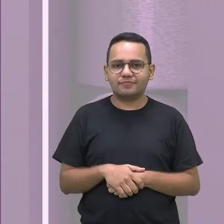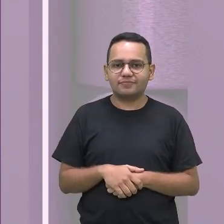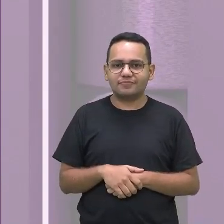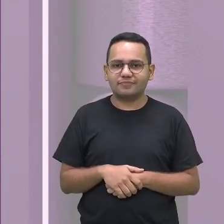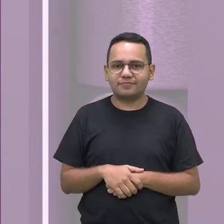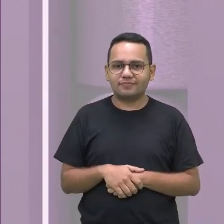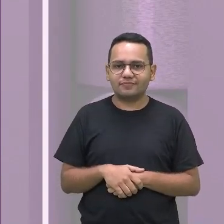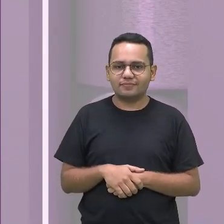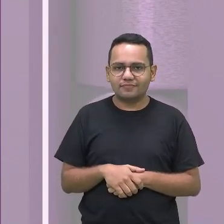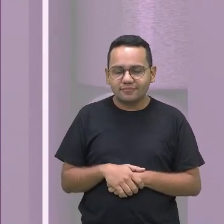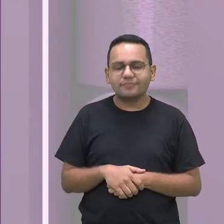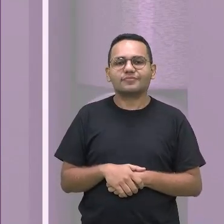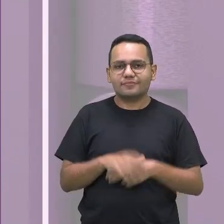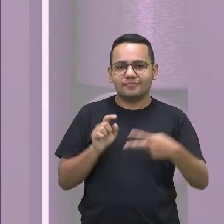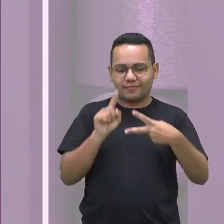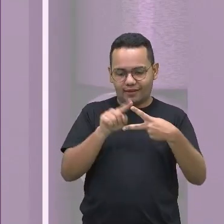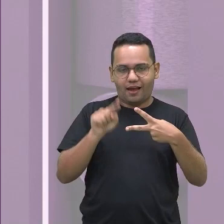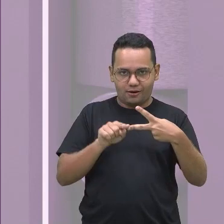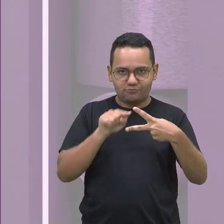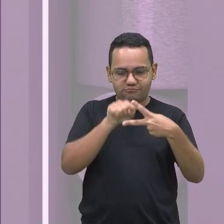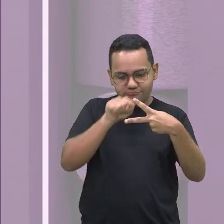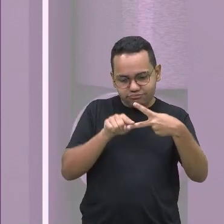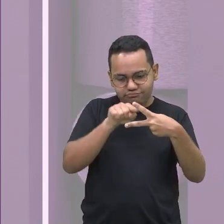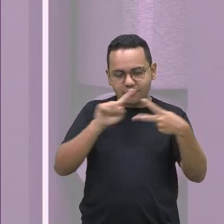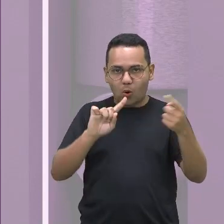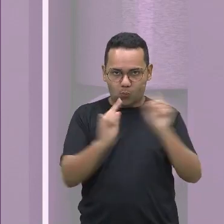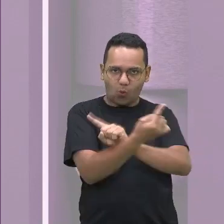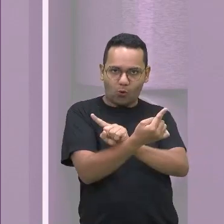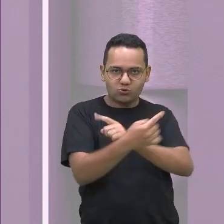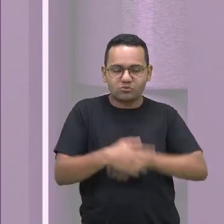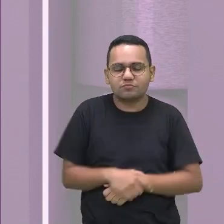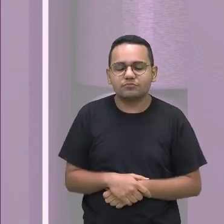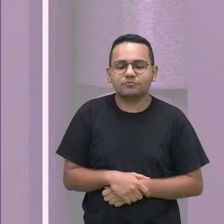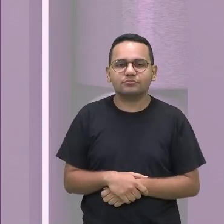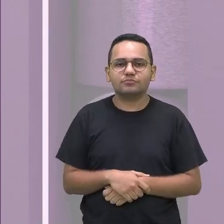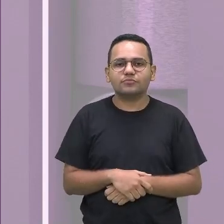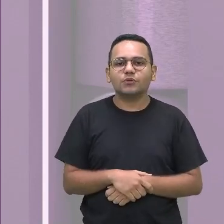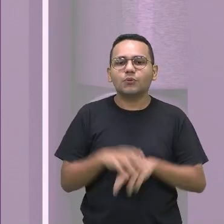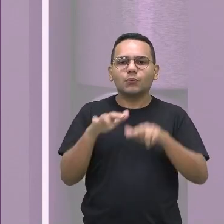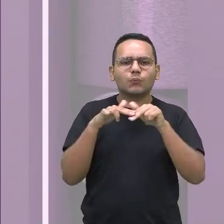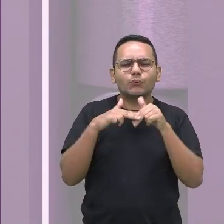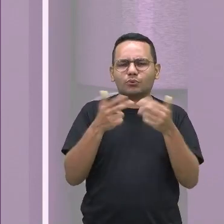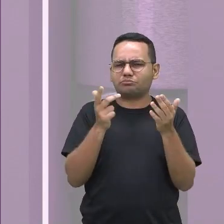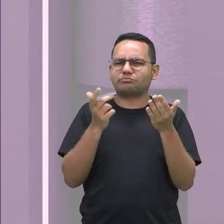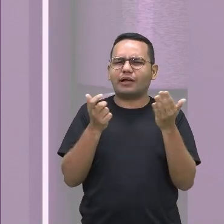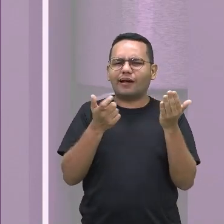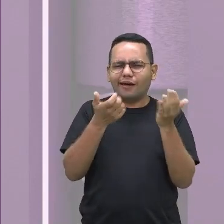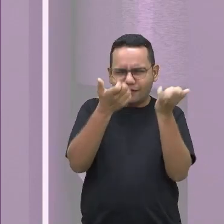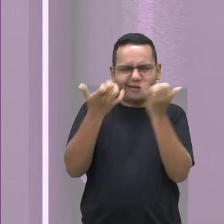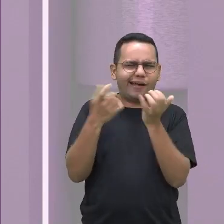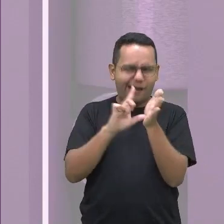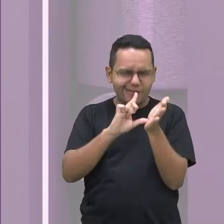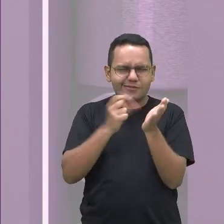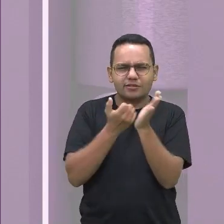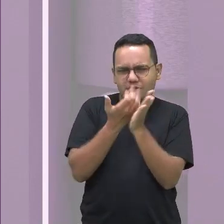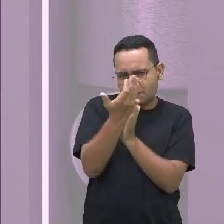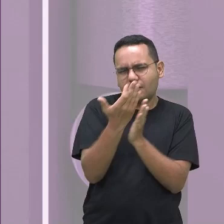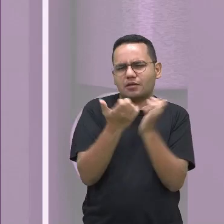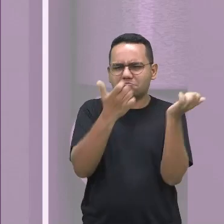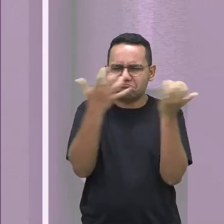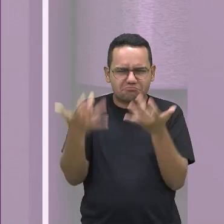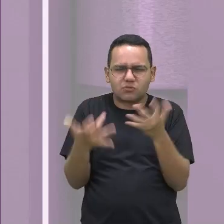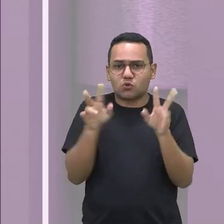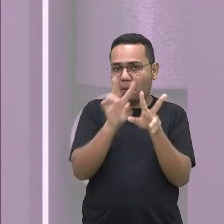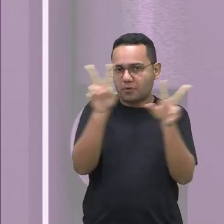sobre ângulos opostos pelo vértice, antes de nós aí iniciarmos a conhecer o que é um ângulo oposto, o que são ângulos opostos